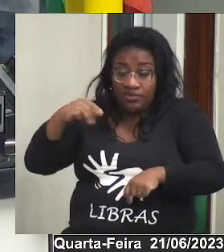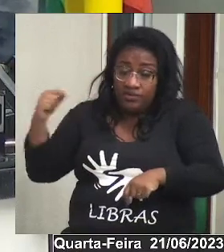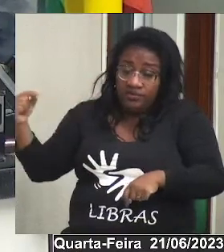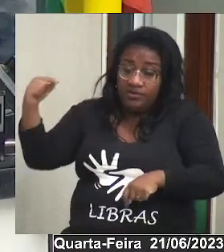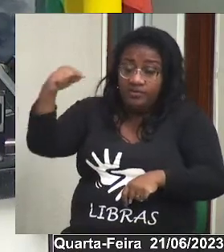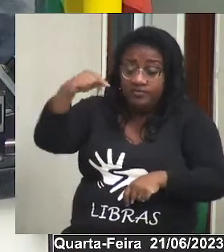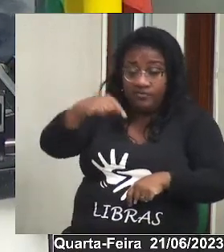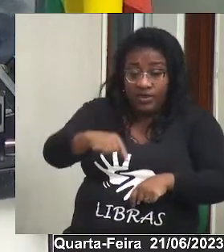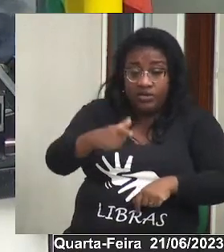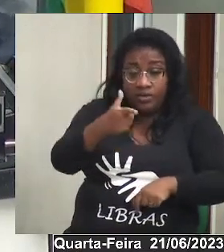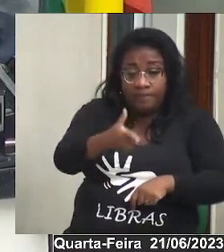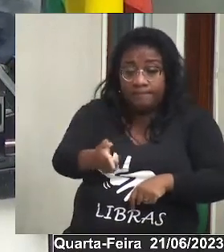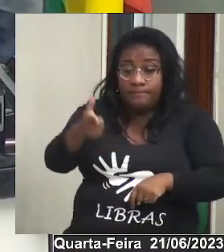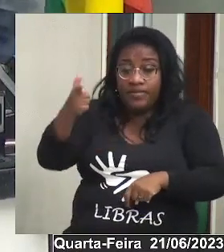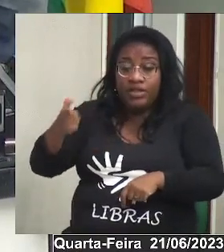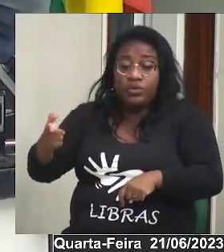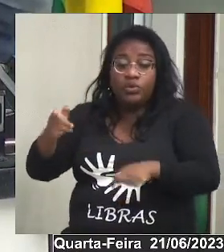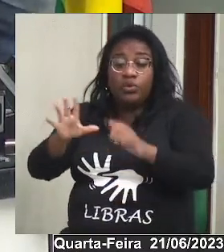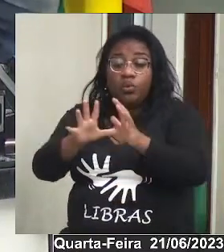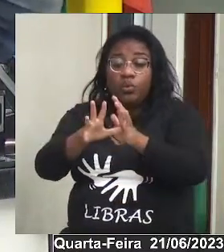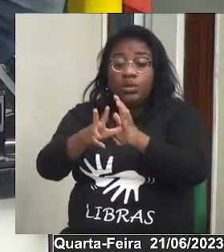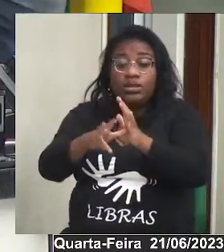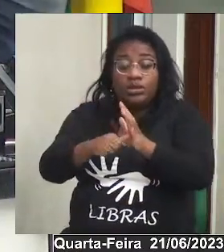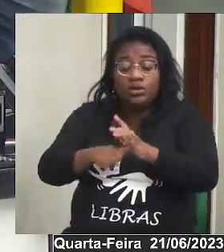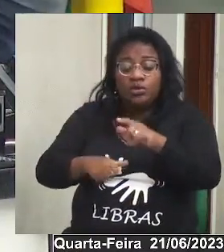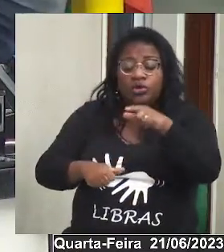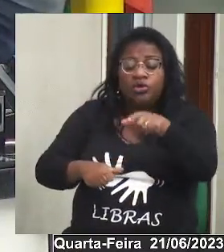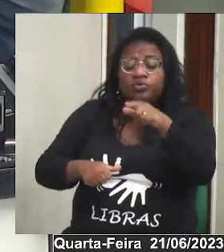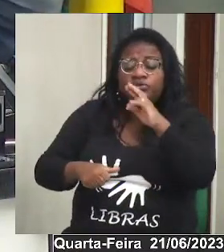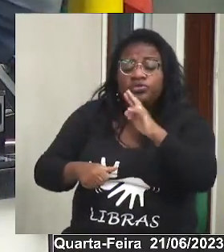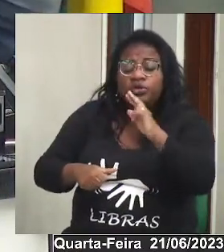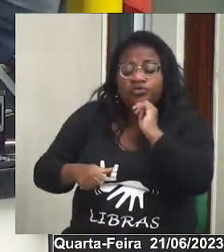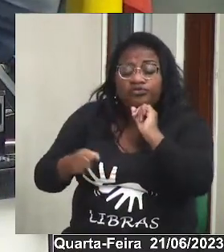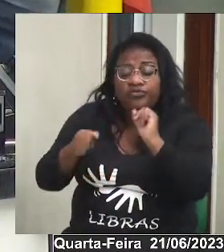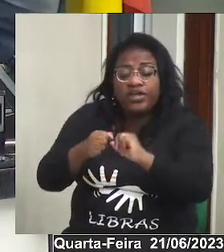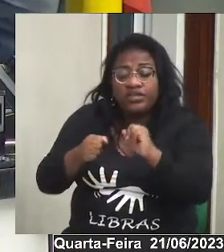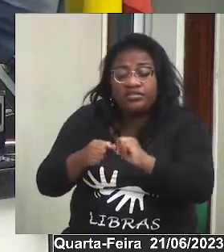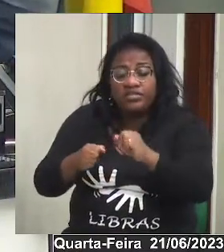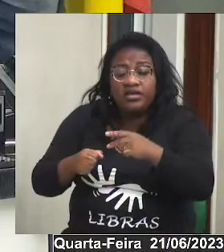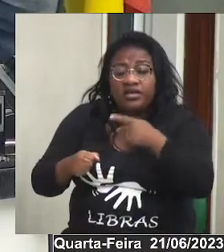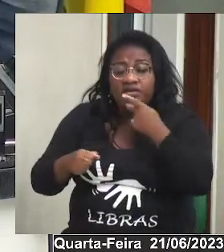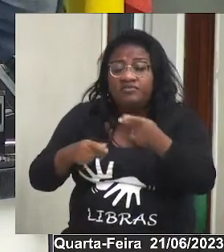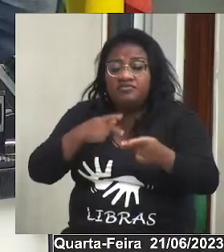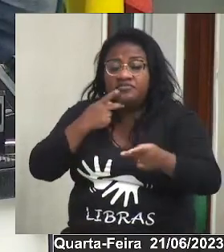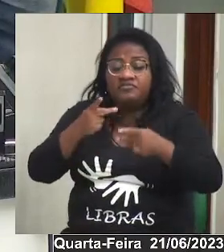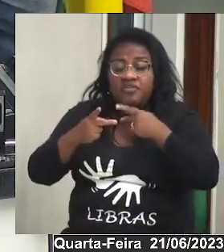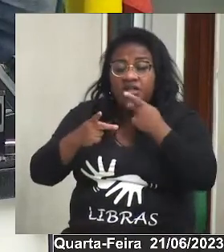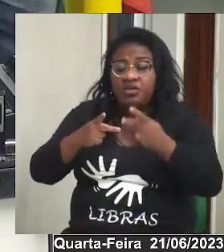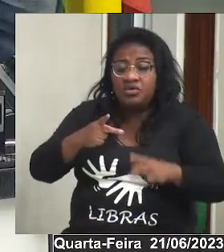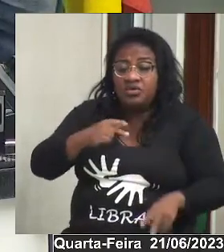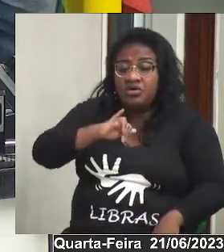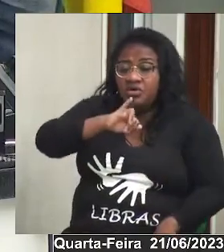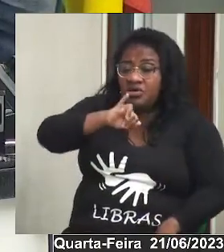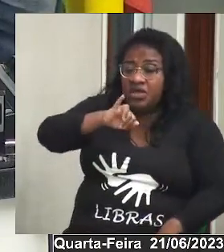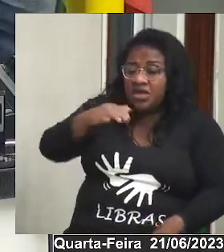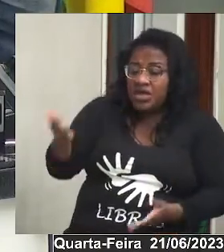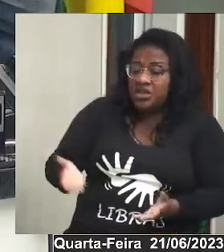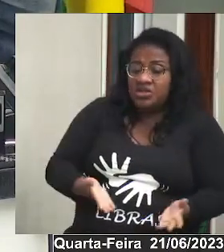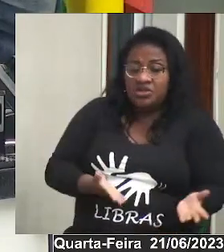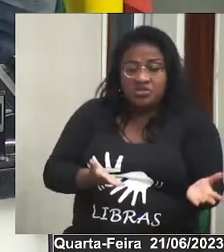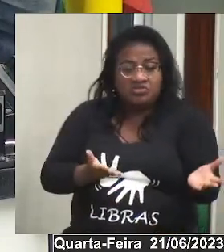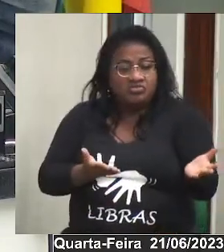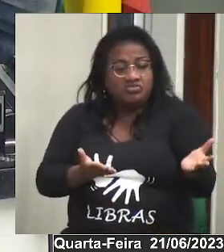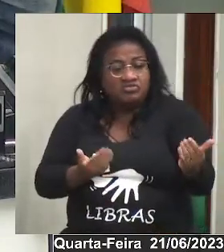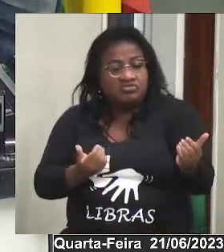reagiu, matou um dos assaltantes. E o que que o senhor fez? Falou que aquele jovem era a